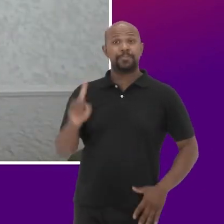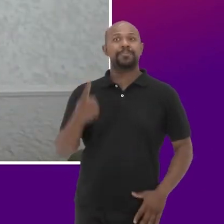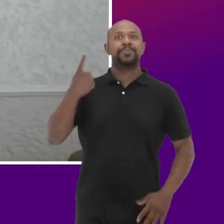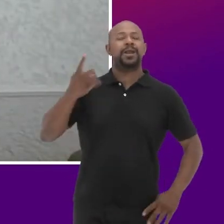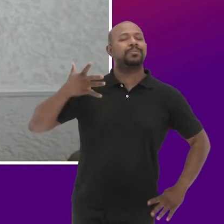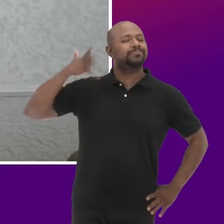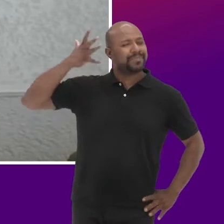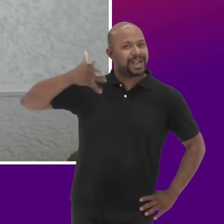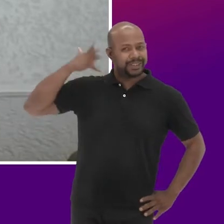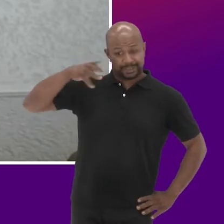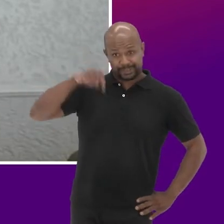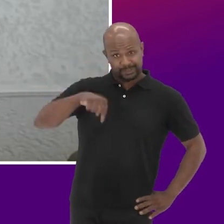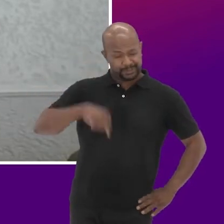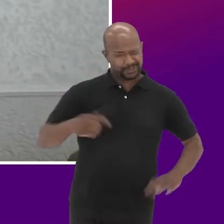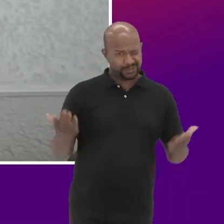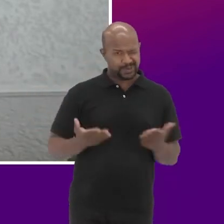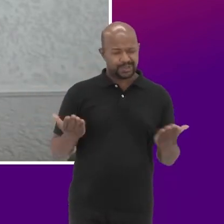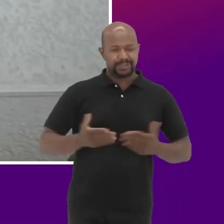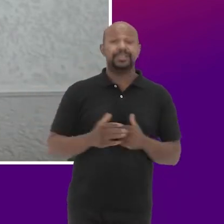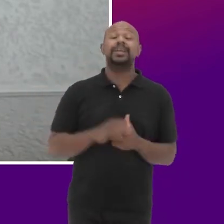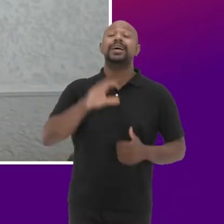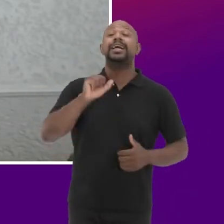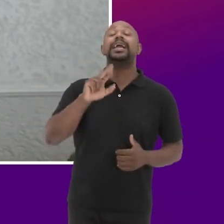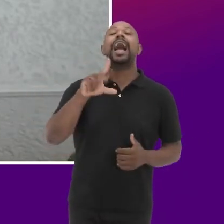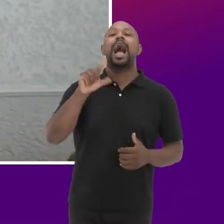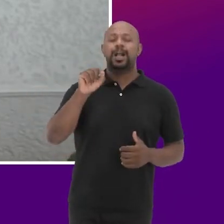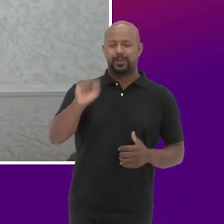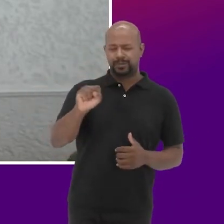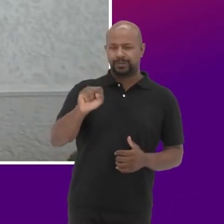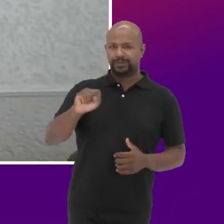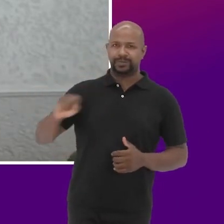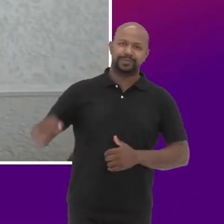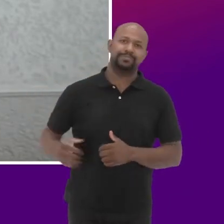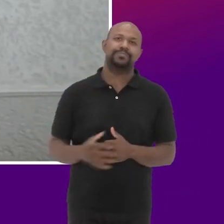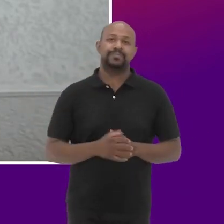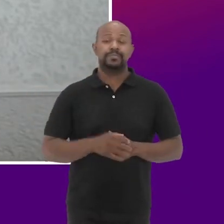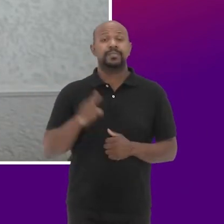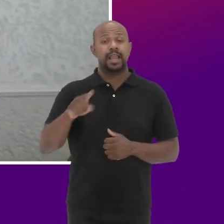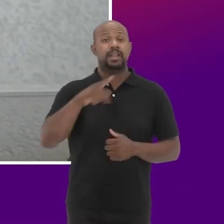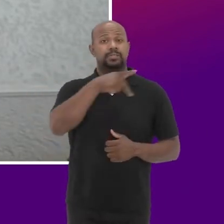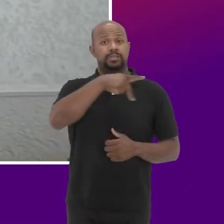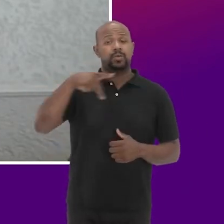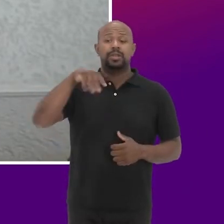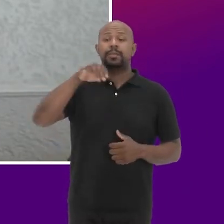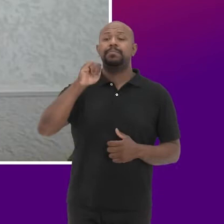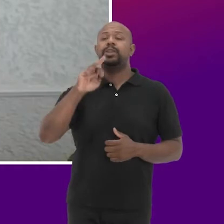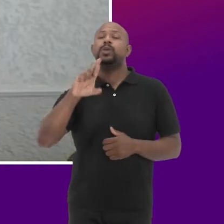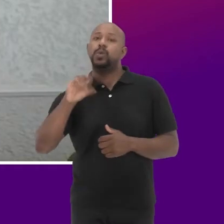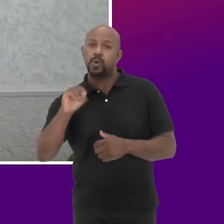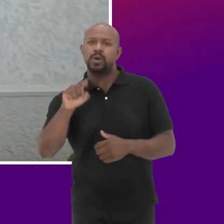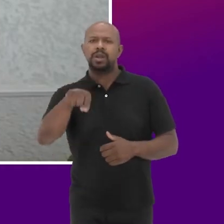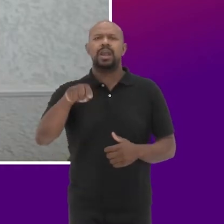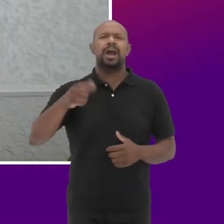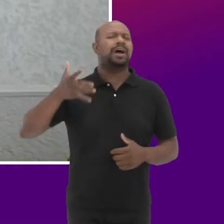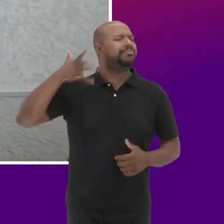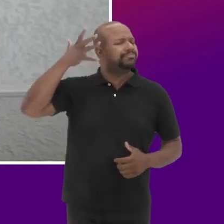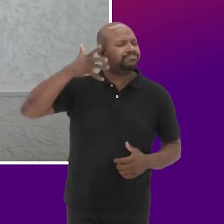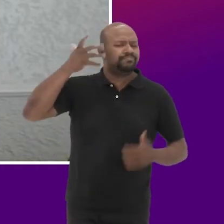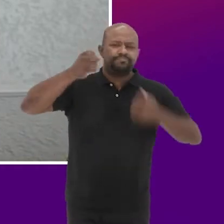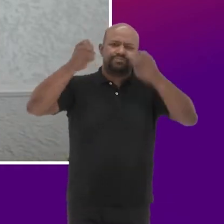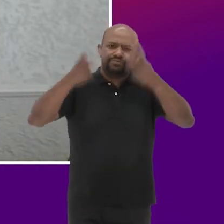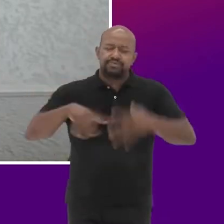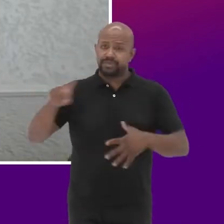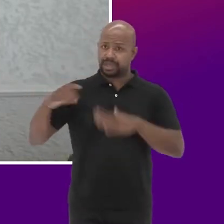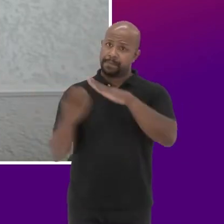nosso primeiro painelista do dia, Carlos Boelsterli, CEO da Micro, que nos trará